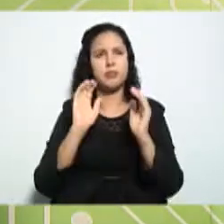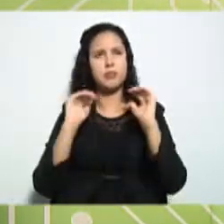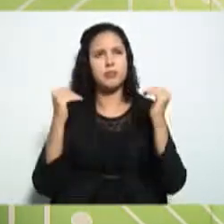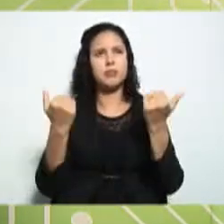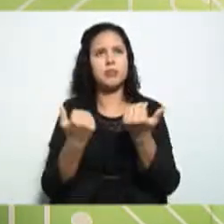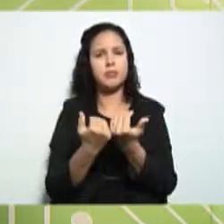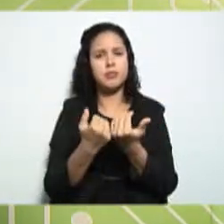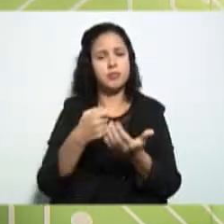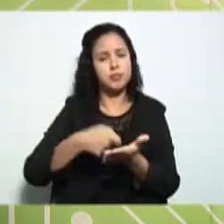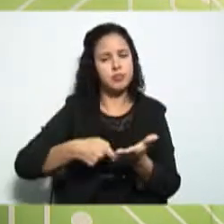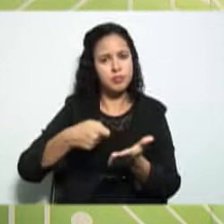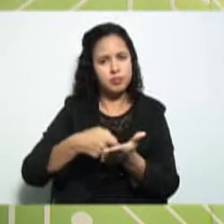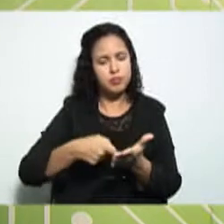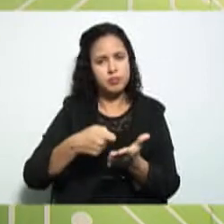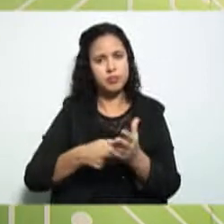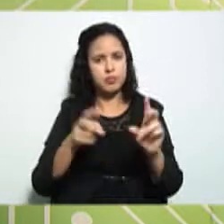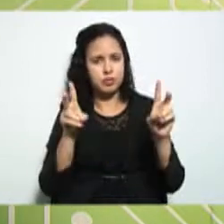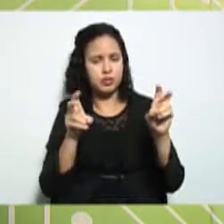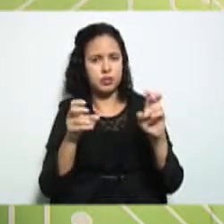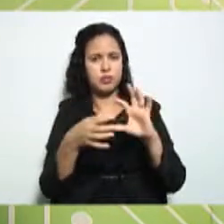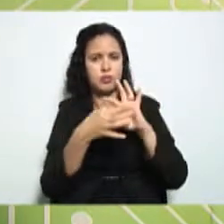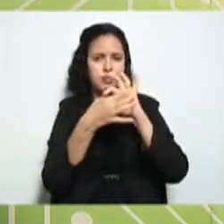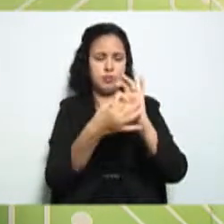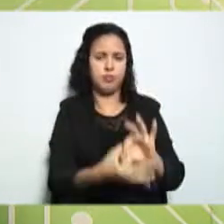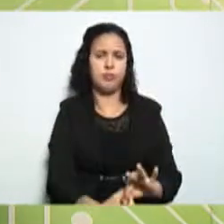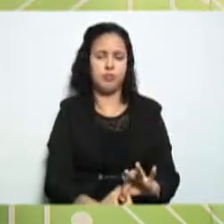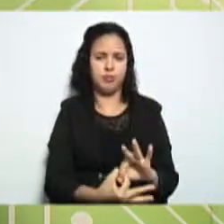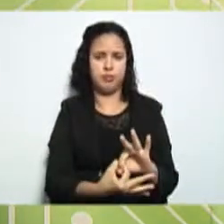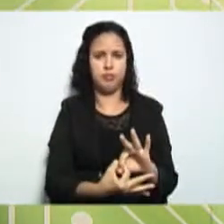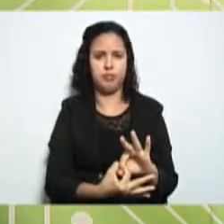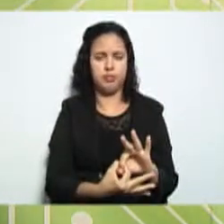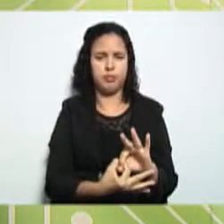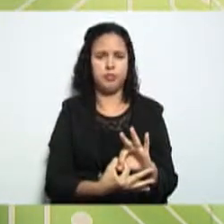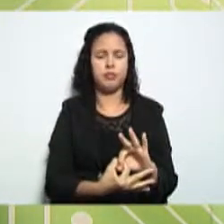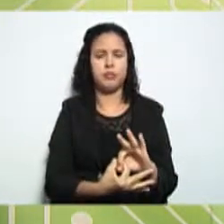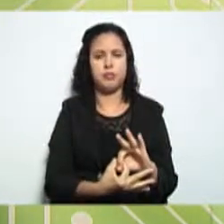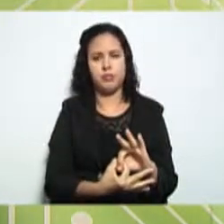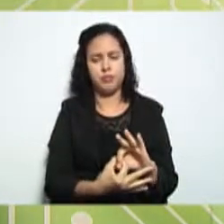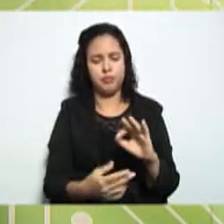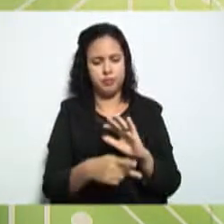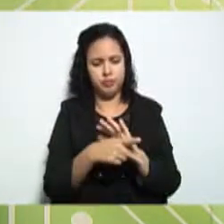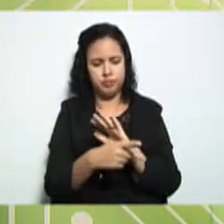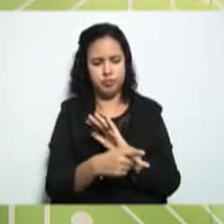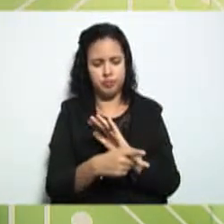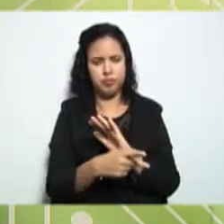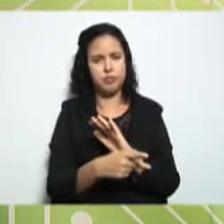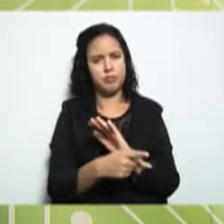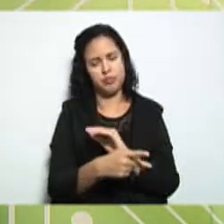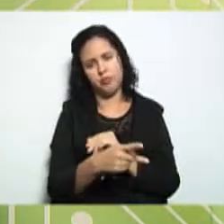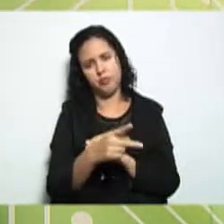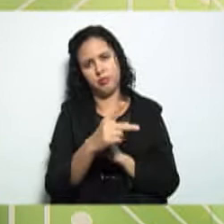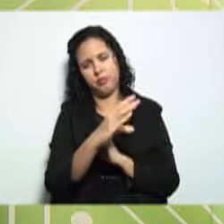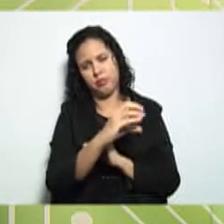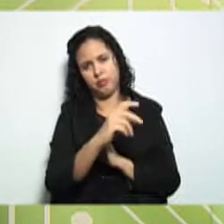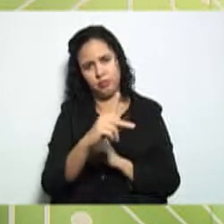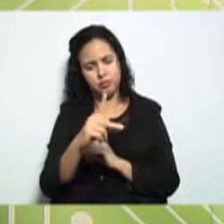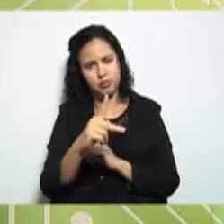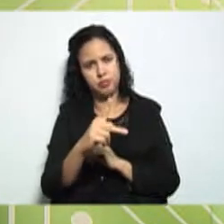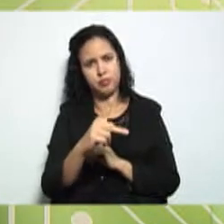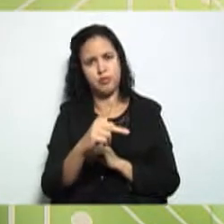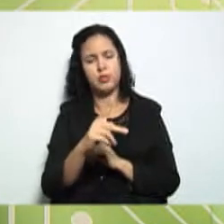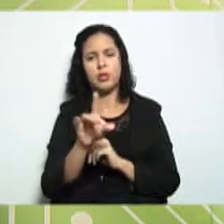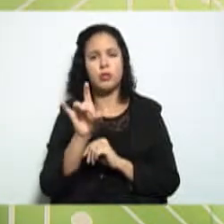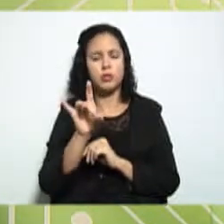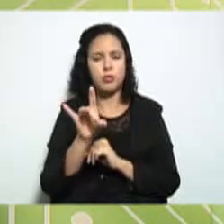não é obrigatório que seja um tema totalmente ligado ao objeto da cooperativa, ou seja, a torrefação de café não precisa trazer capacitação só